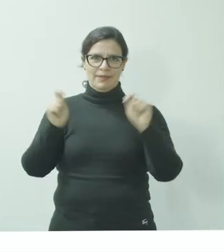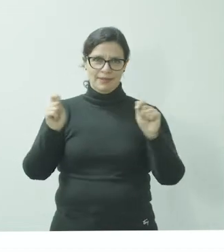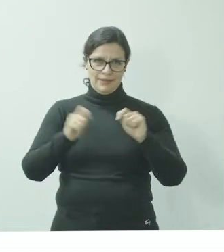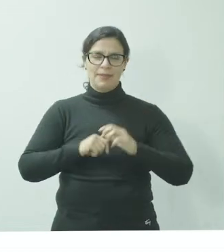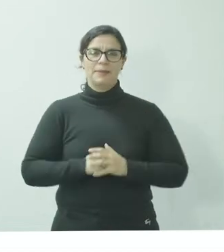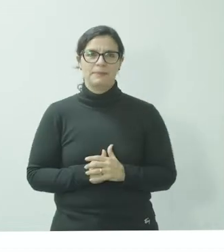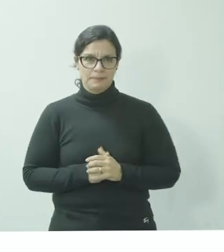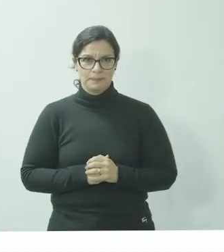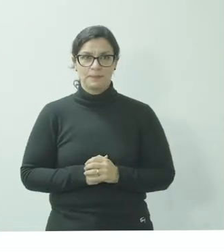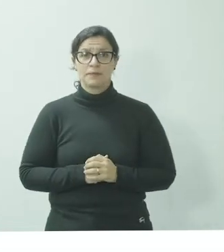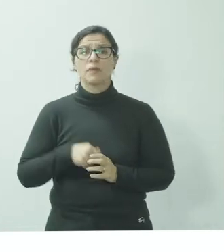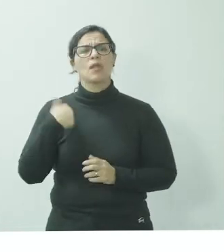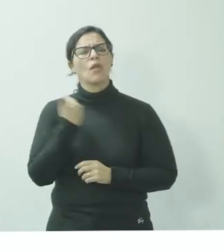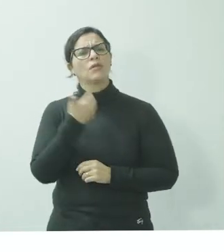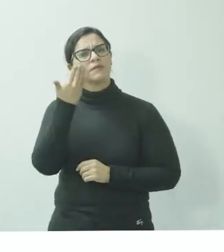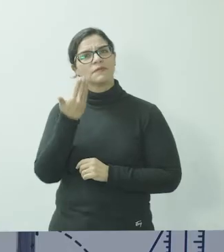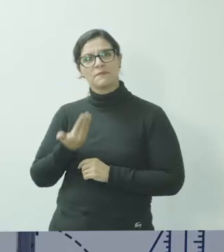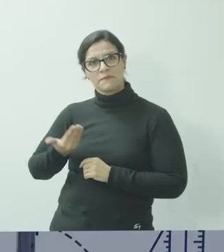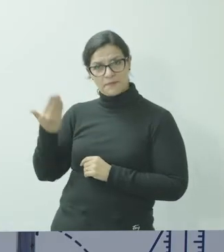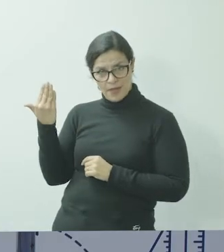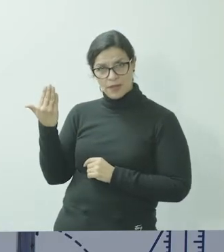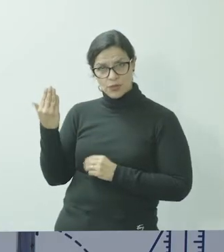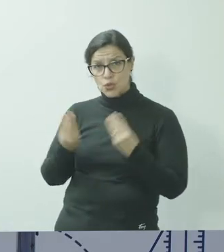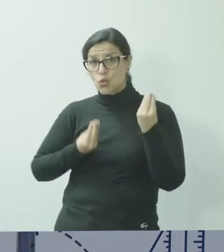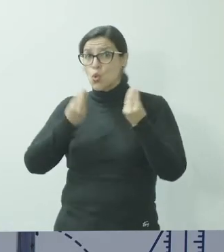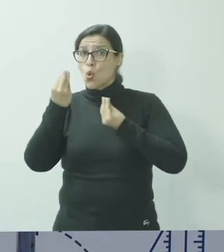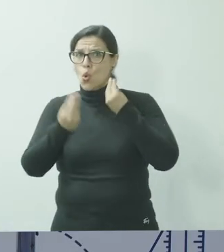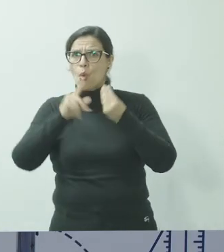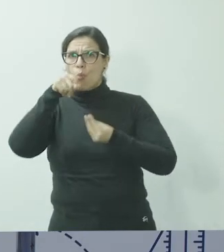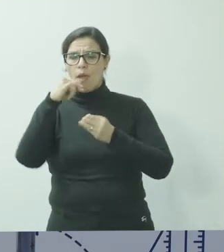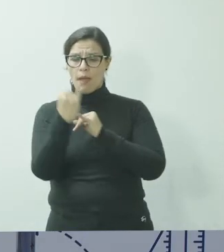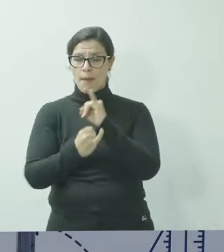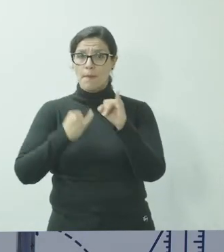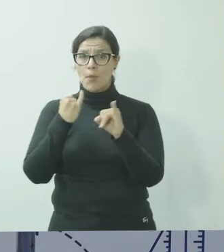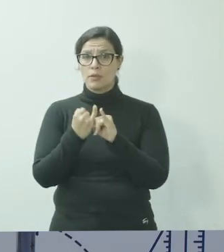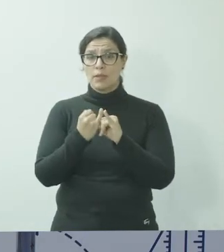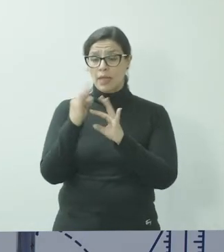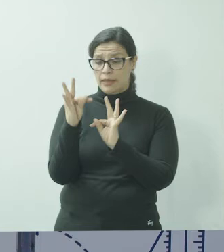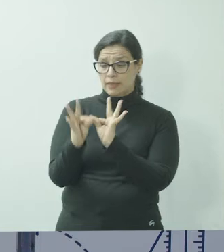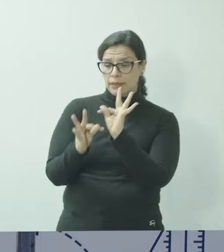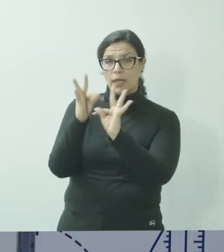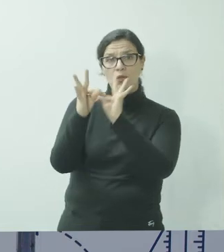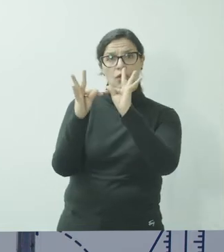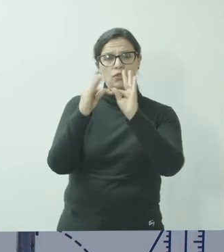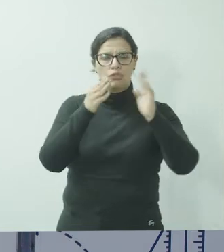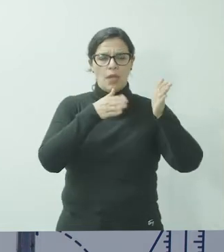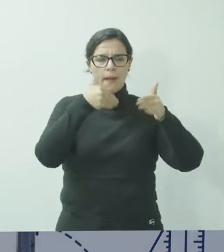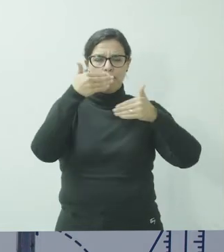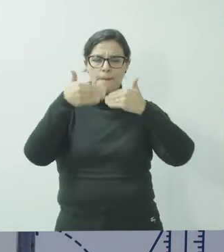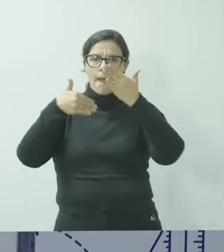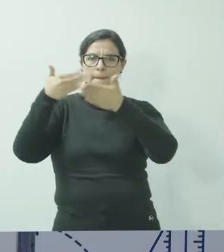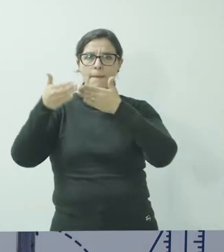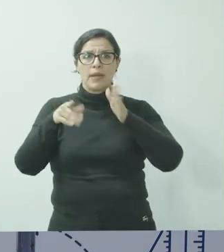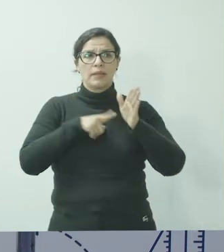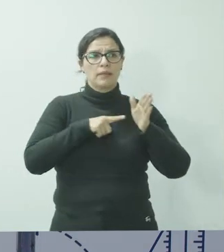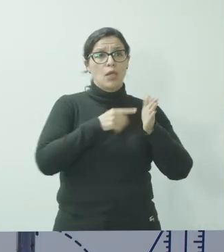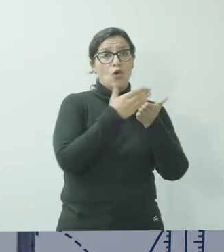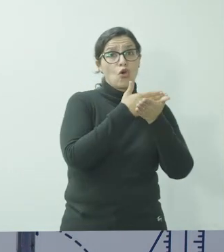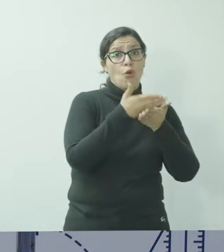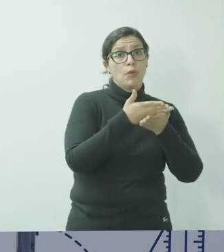os aparelhos então vejam só né o quão importante foi desenvolvimento tanto da máquina da